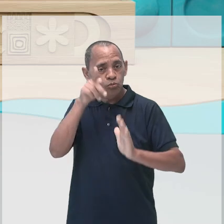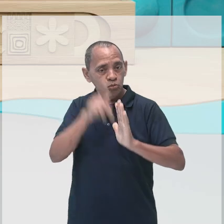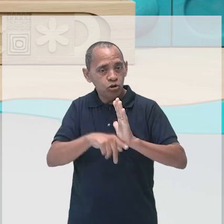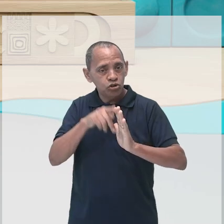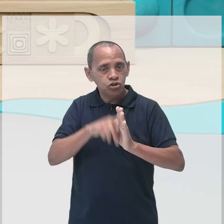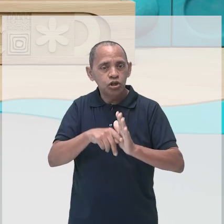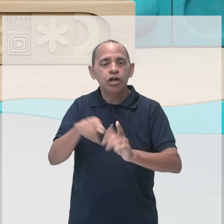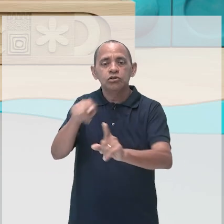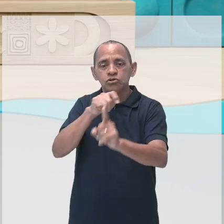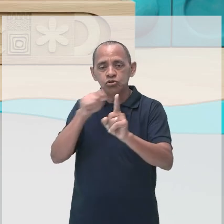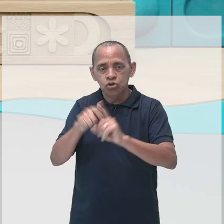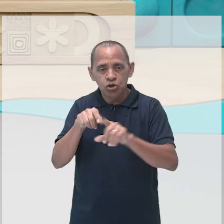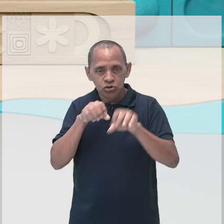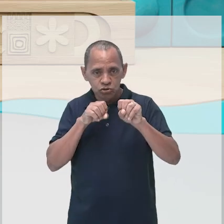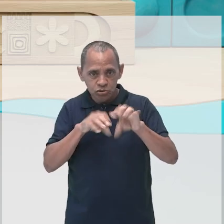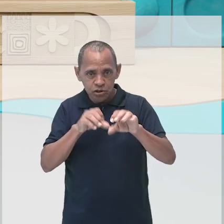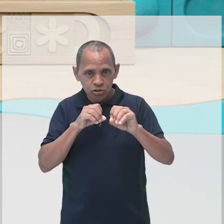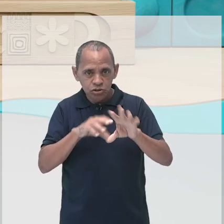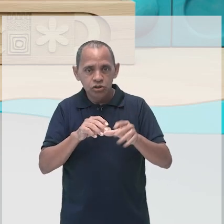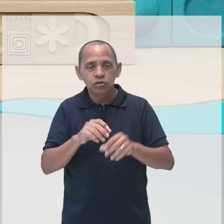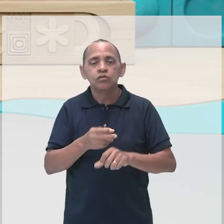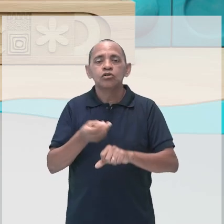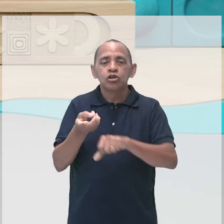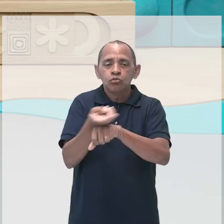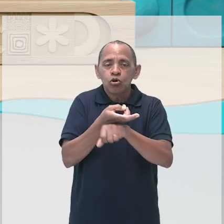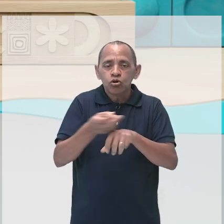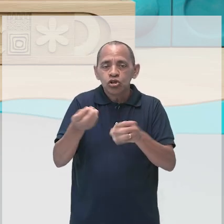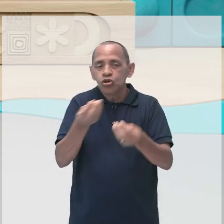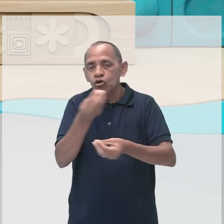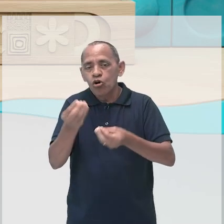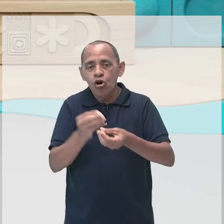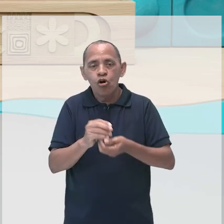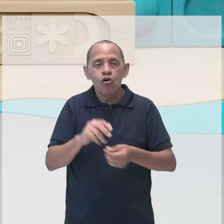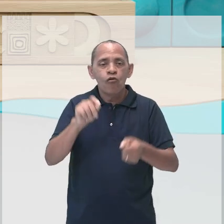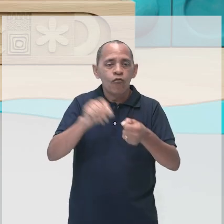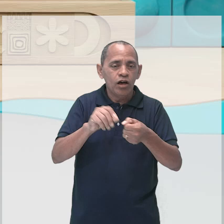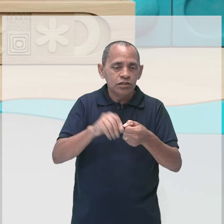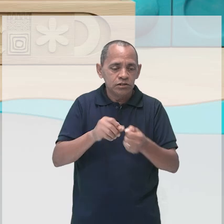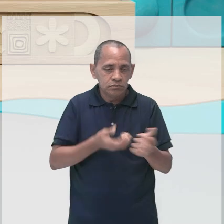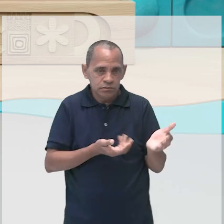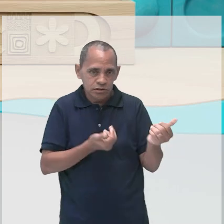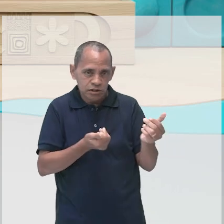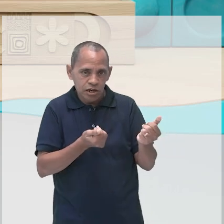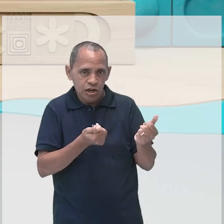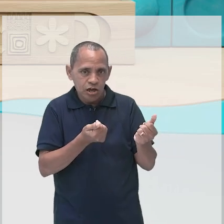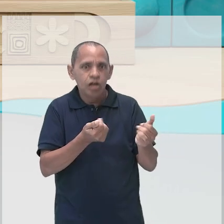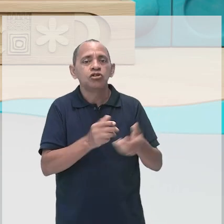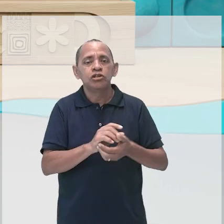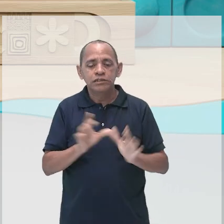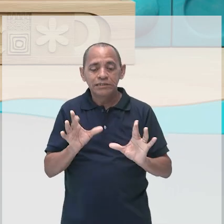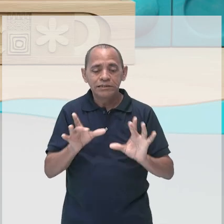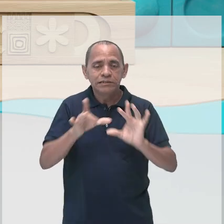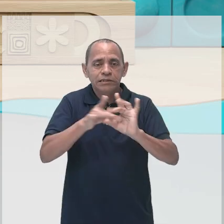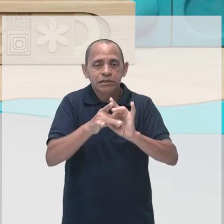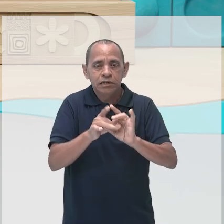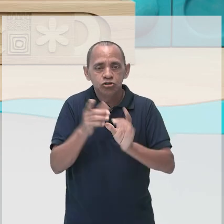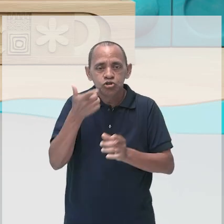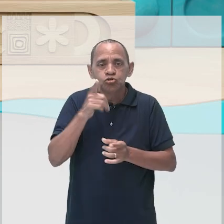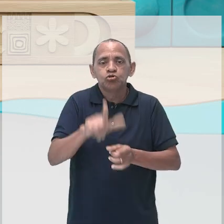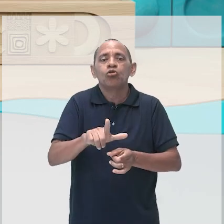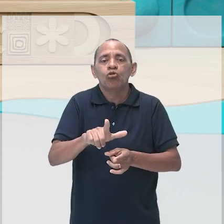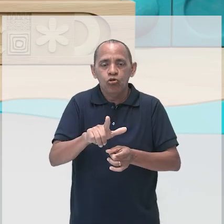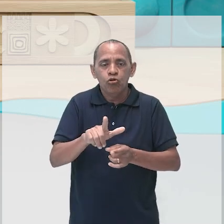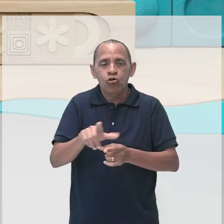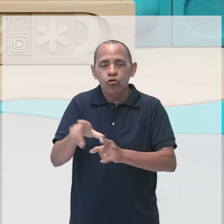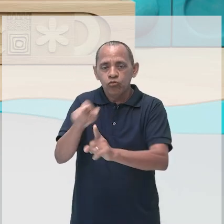que busquem recuperar e integrar o adolescente no meio social. Ou seja, ele é contrário à prisão,